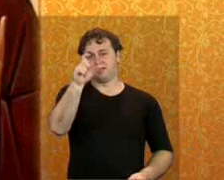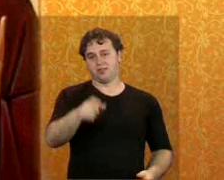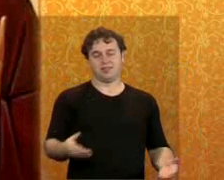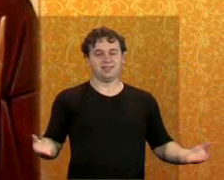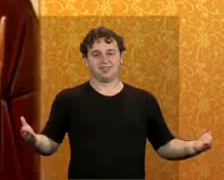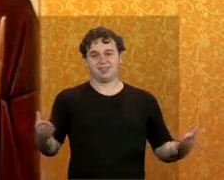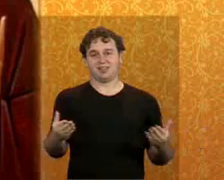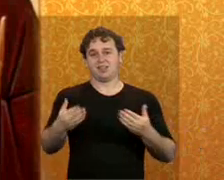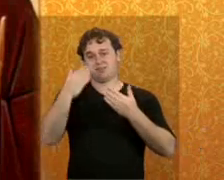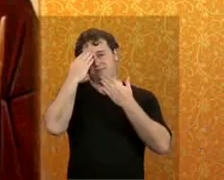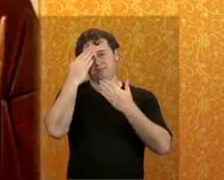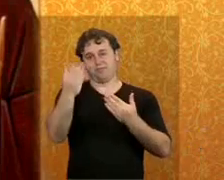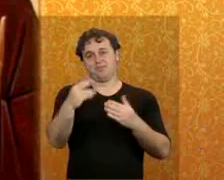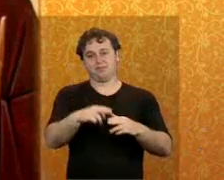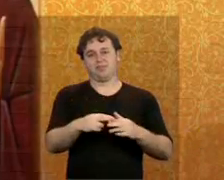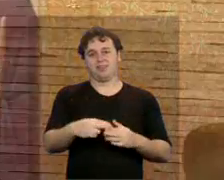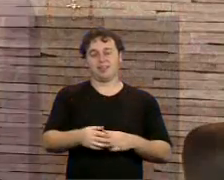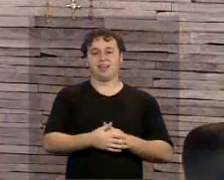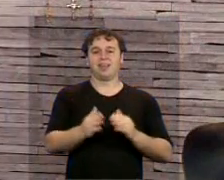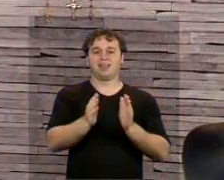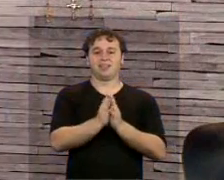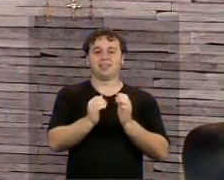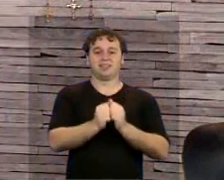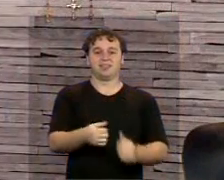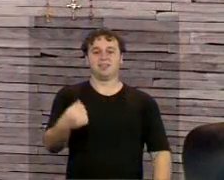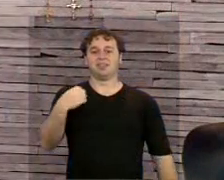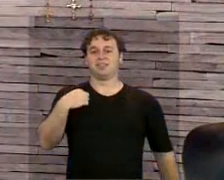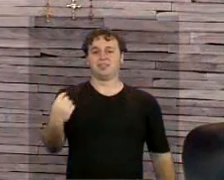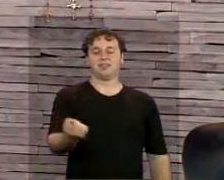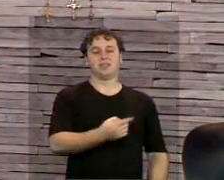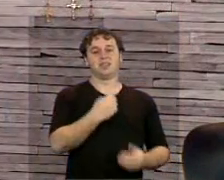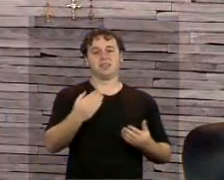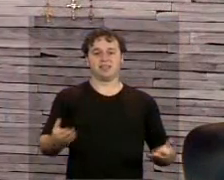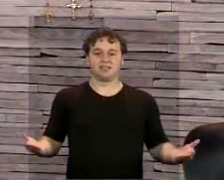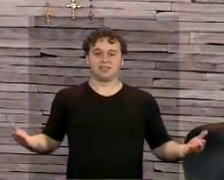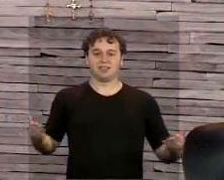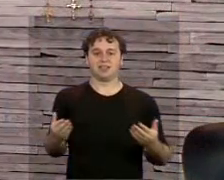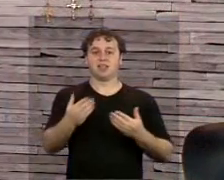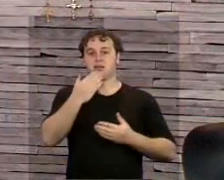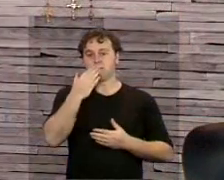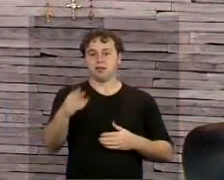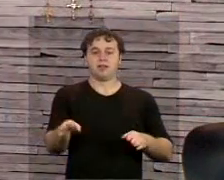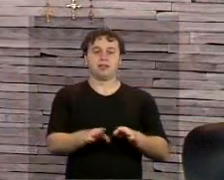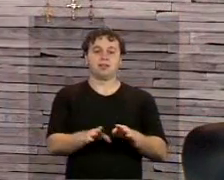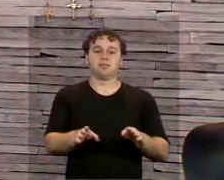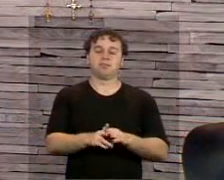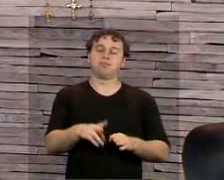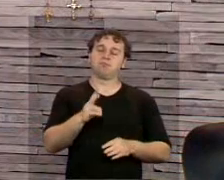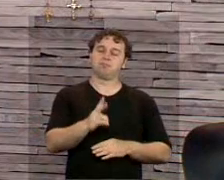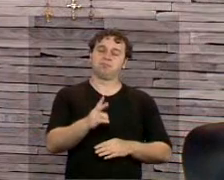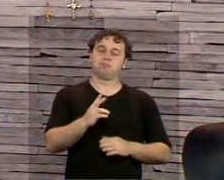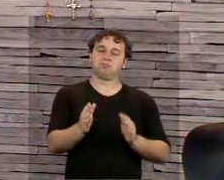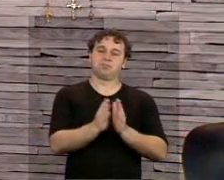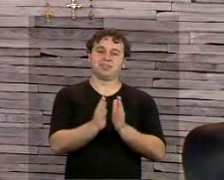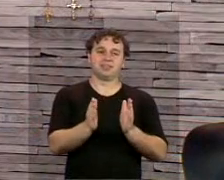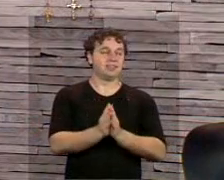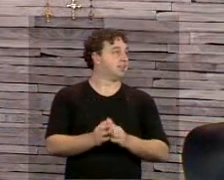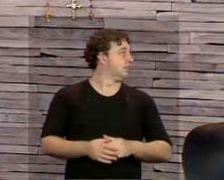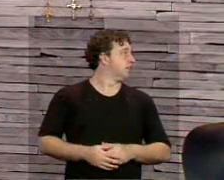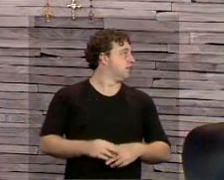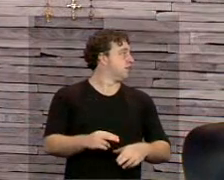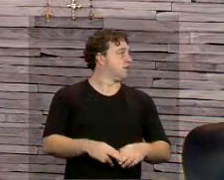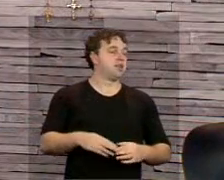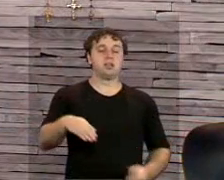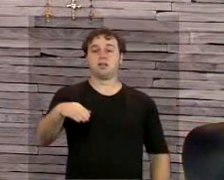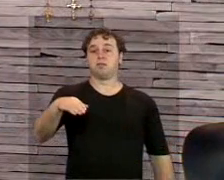Noranei. Muito obrigado pela sua atenção, por rezar conosco. E agora eu peço que continue também rezando, agora pela intenção da